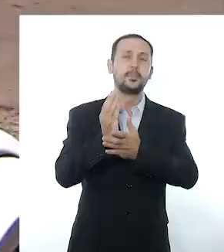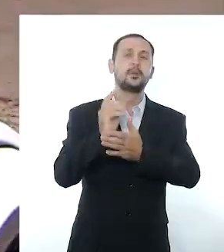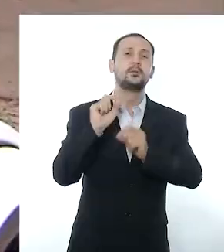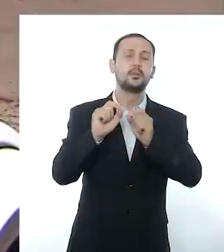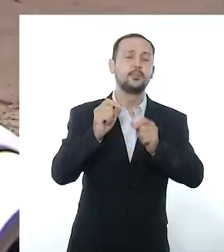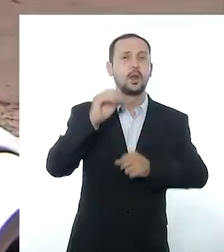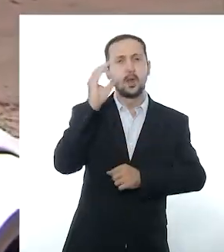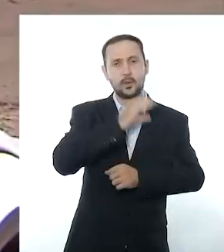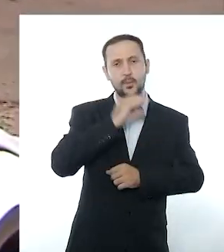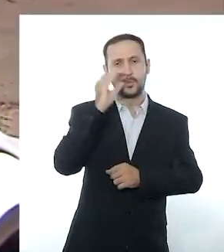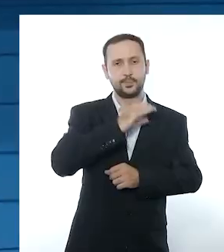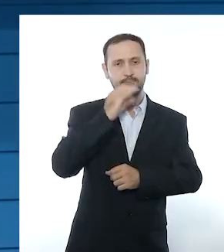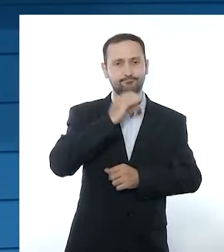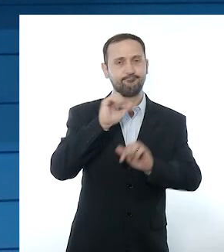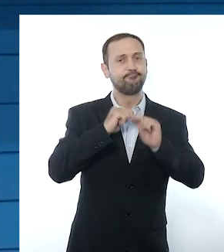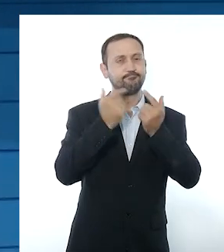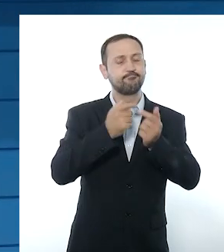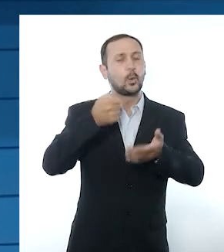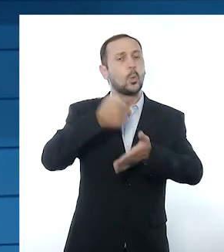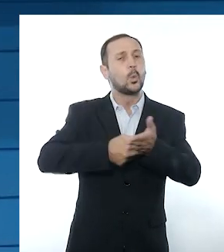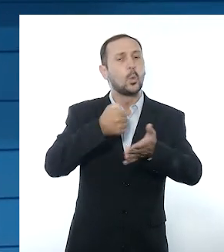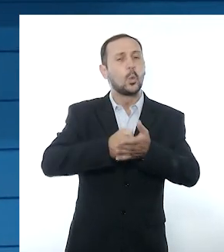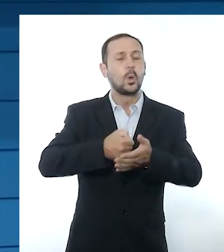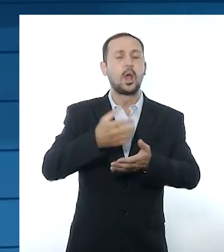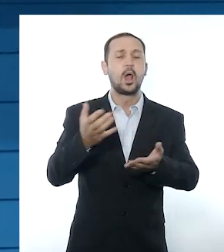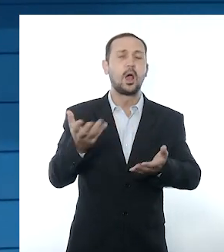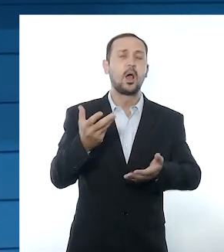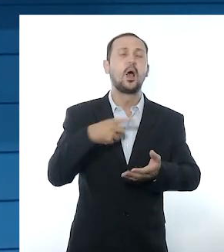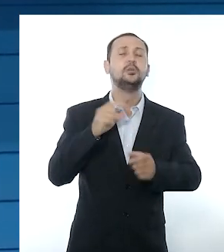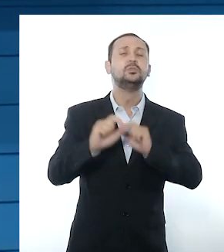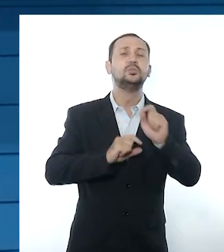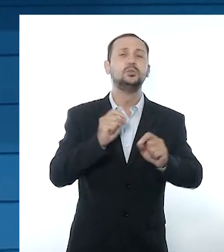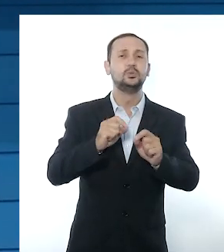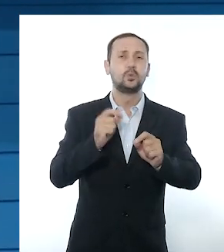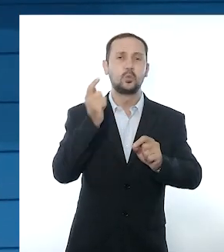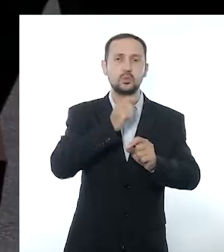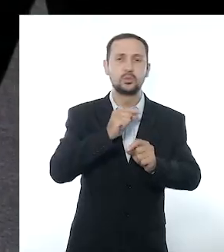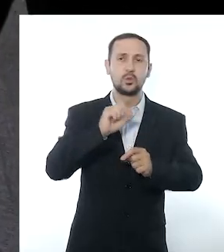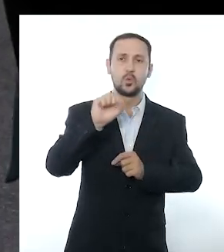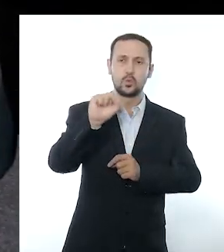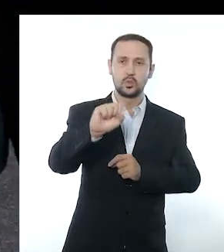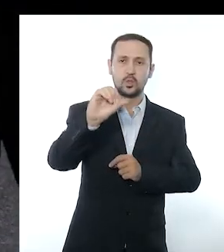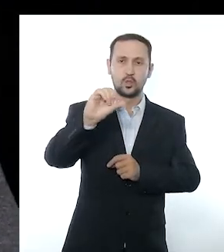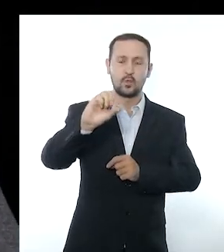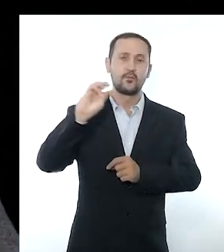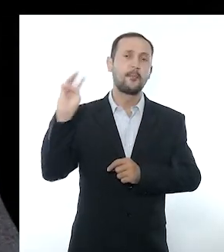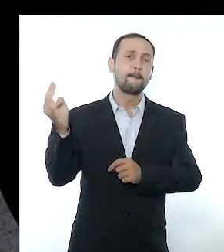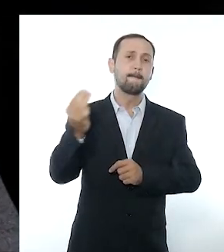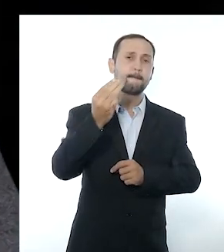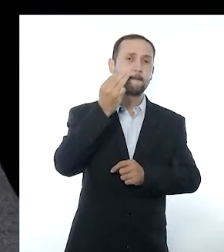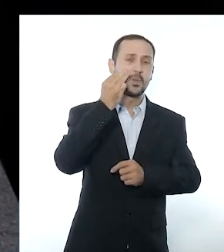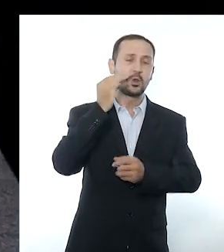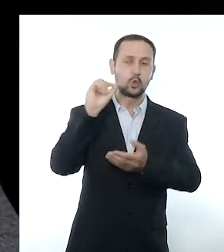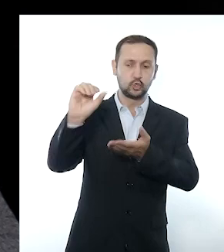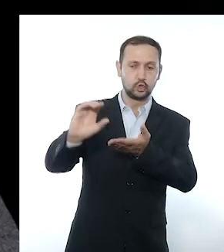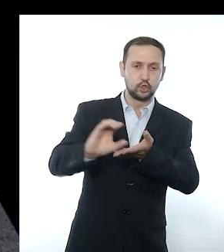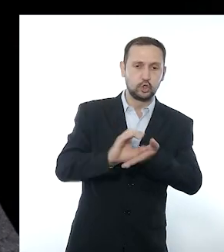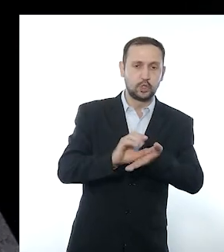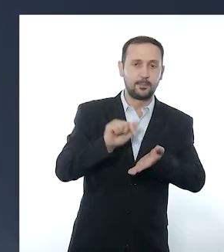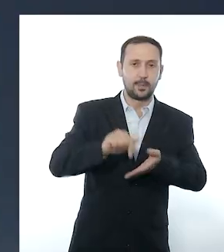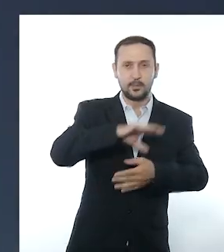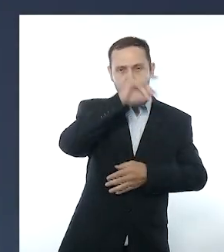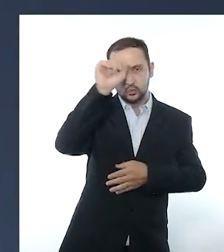com prioridade pela Assembleia para garantir o quanto antes o recebimento de 89 milhões de reais ao